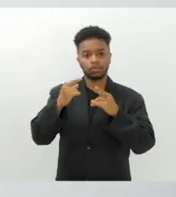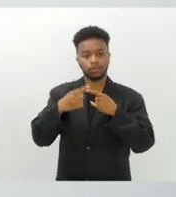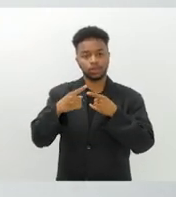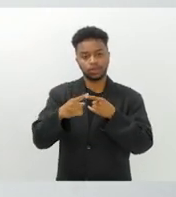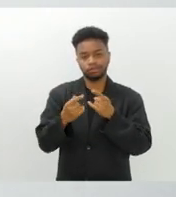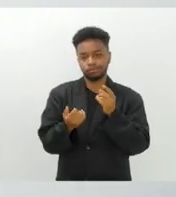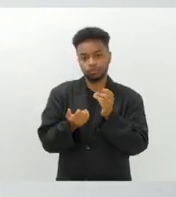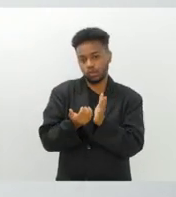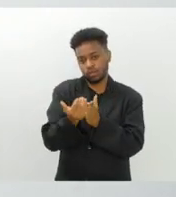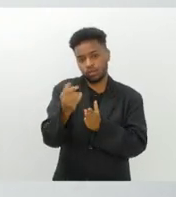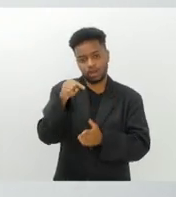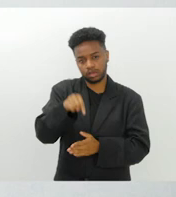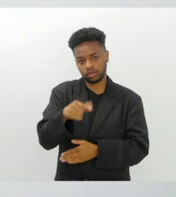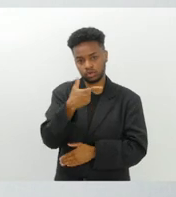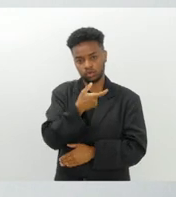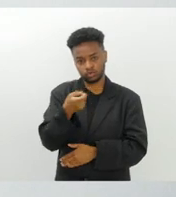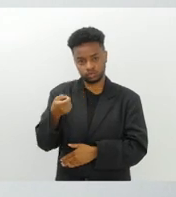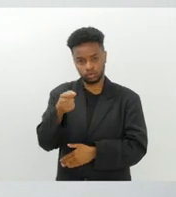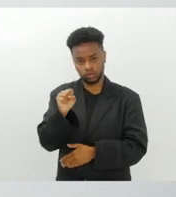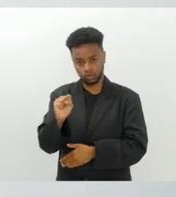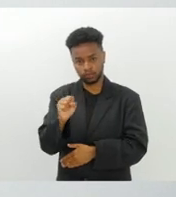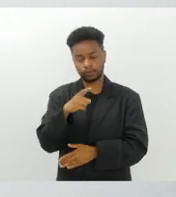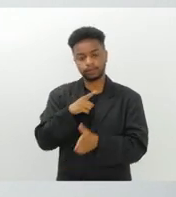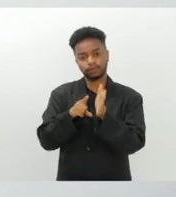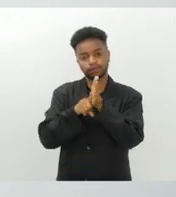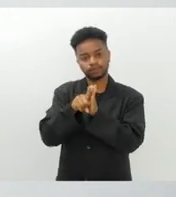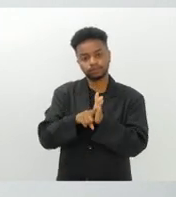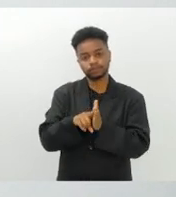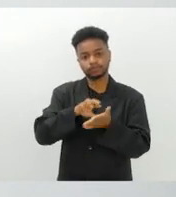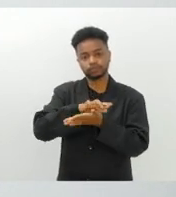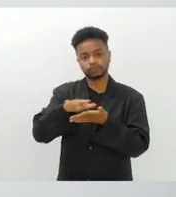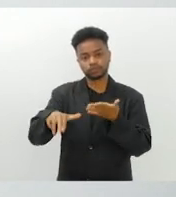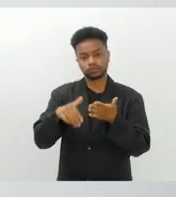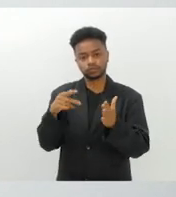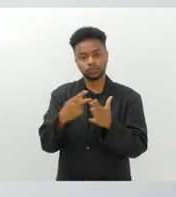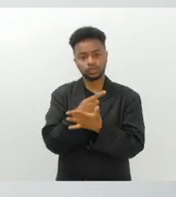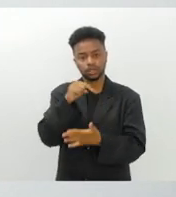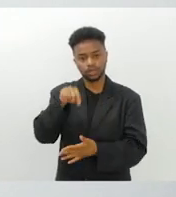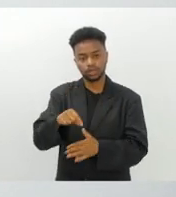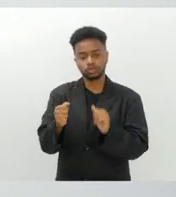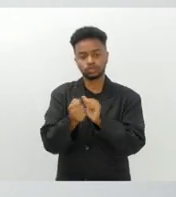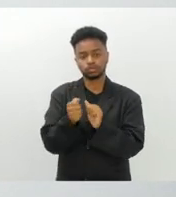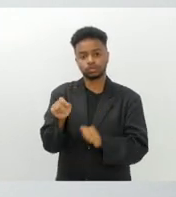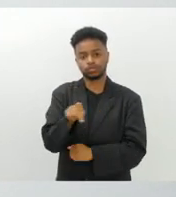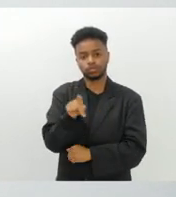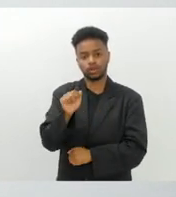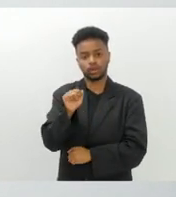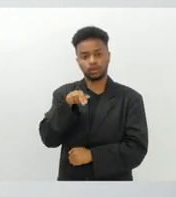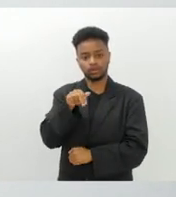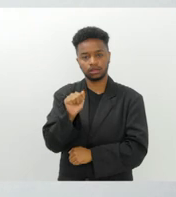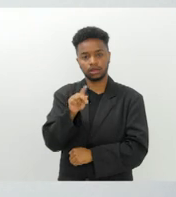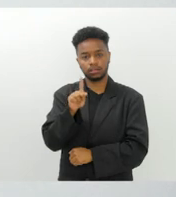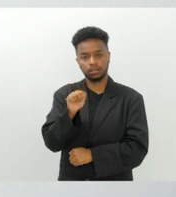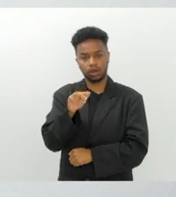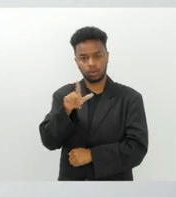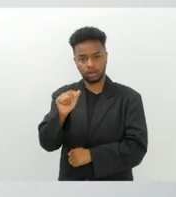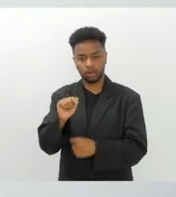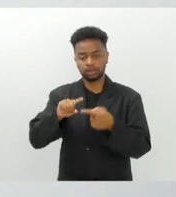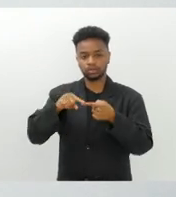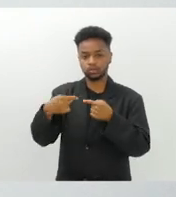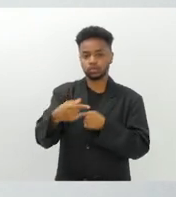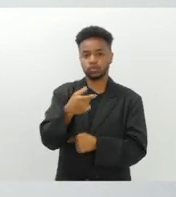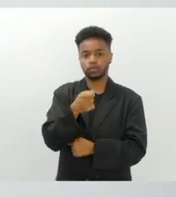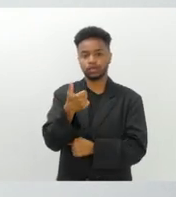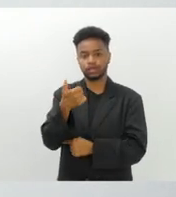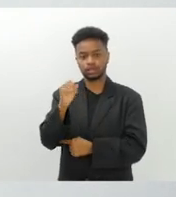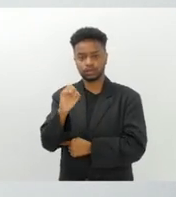desde 2008, que temos pesquisas realizadas a partir da professora Ana Paula. Em 2010 eu também começo,